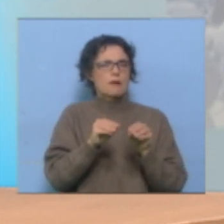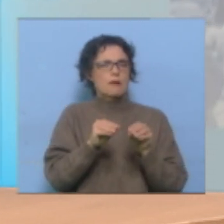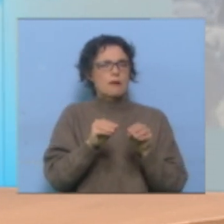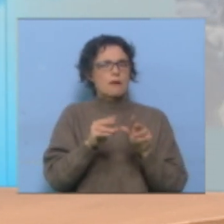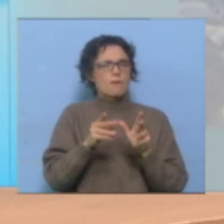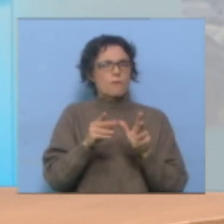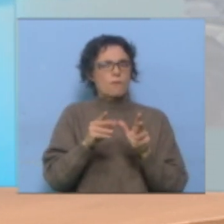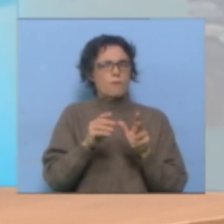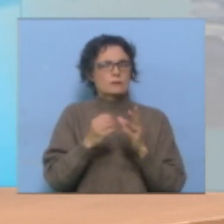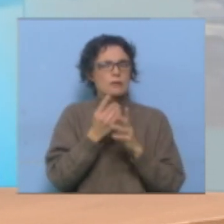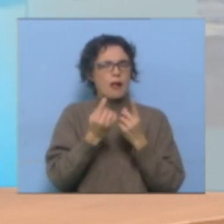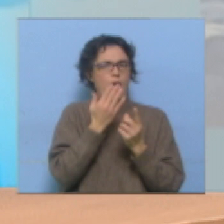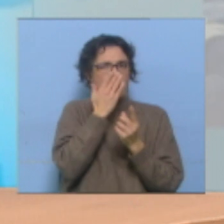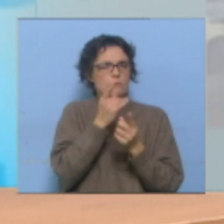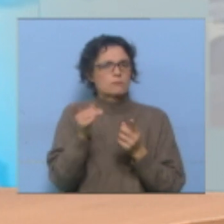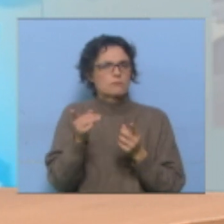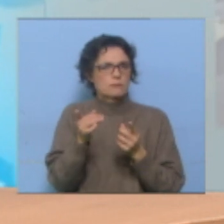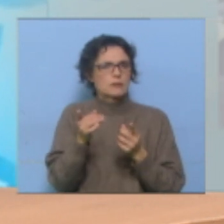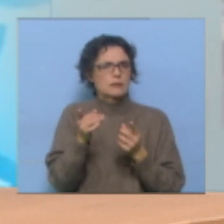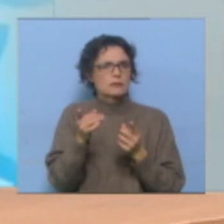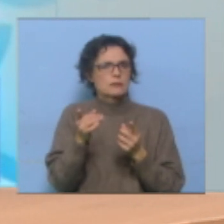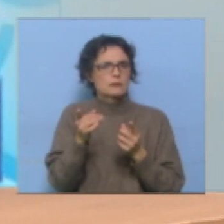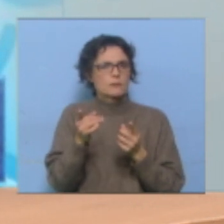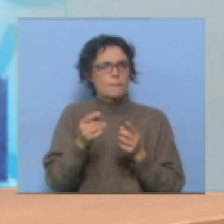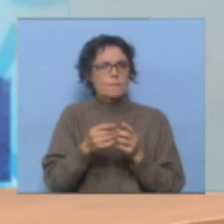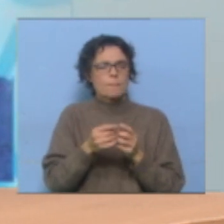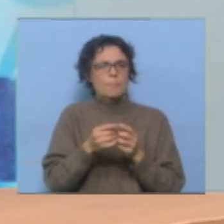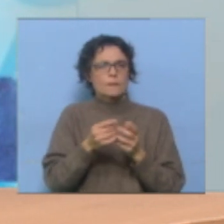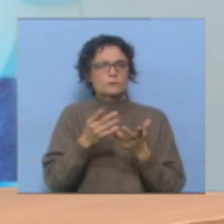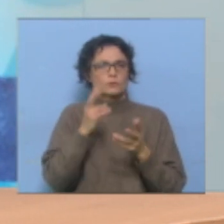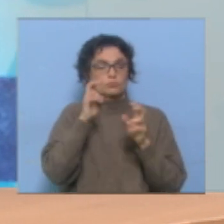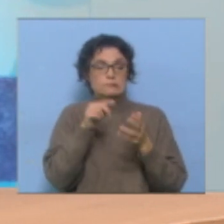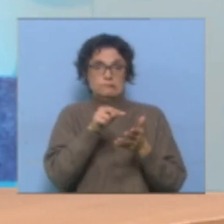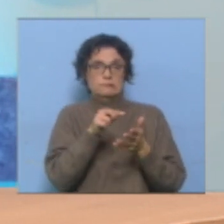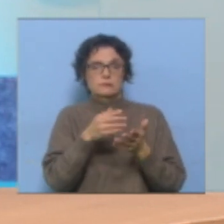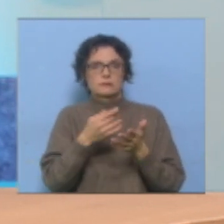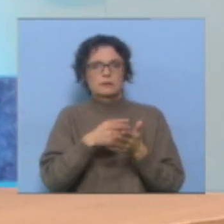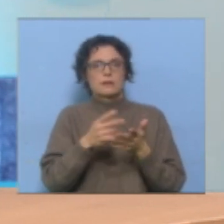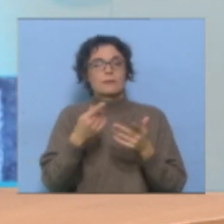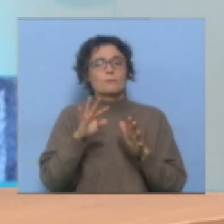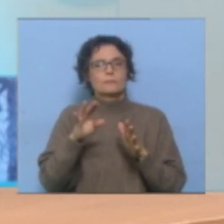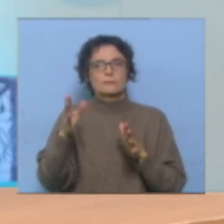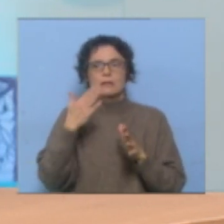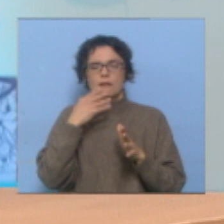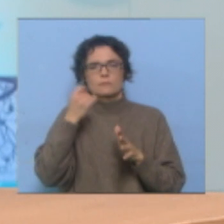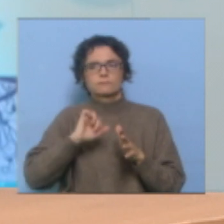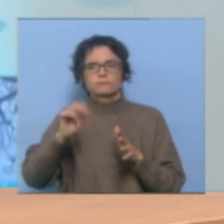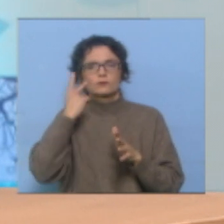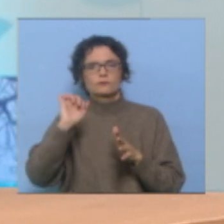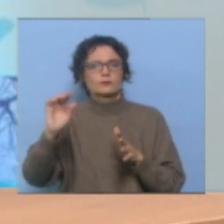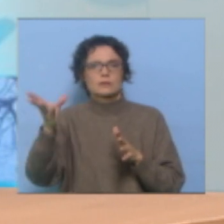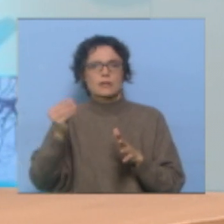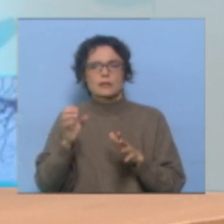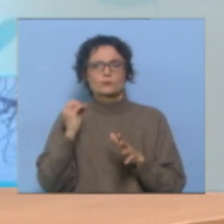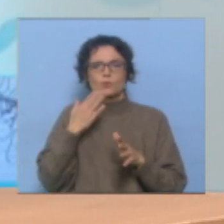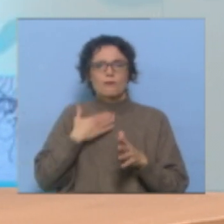algo parecido a este que acabo de publicar, mas nunca apareceu a biografia. E eu